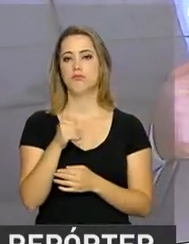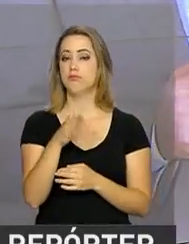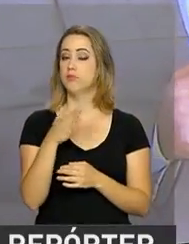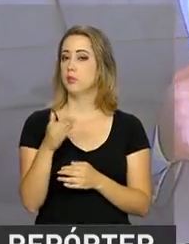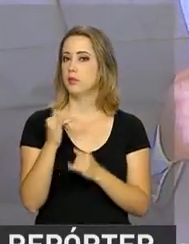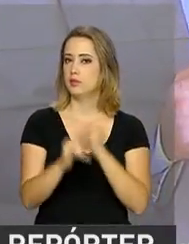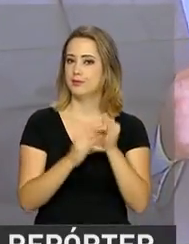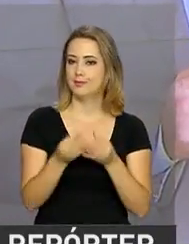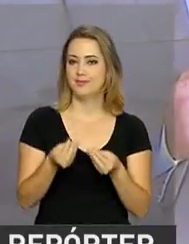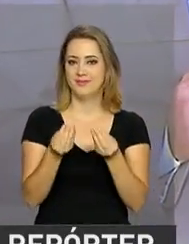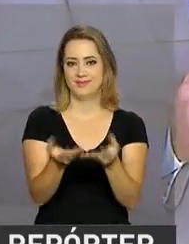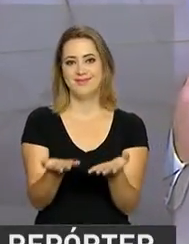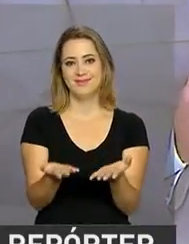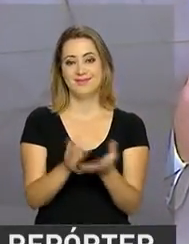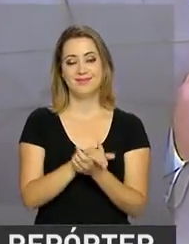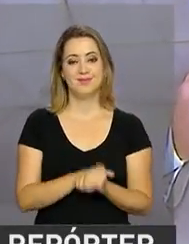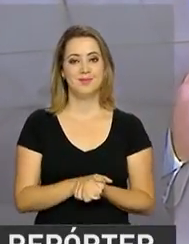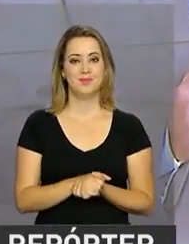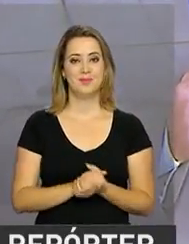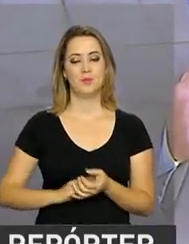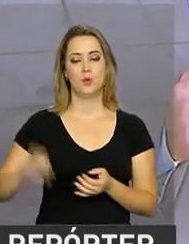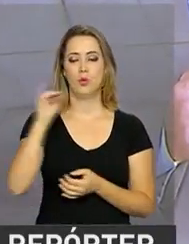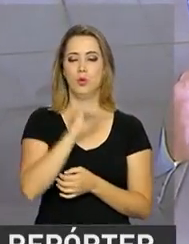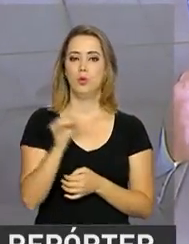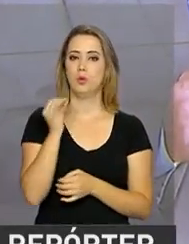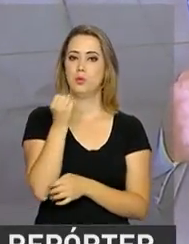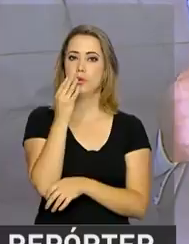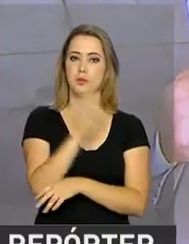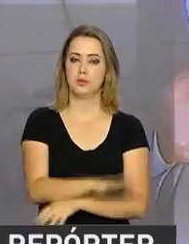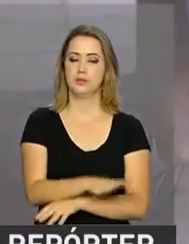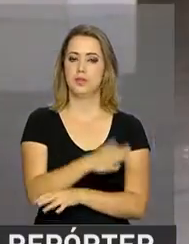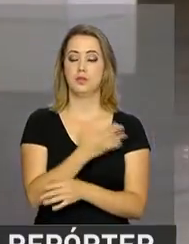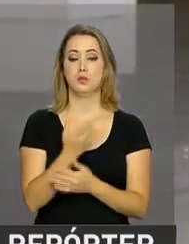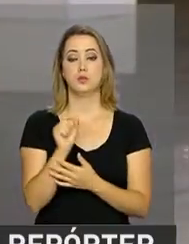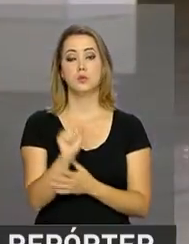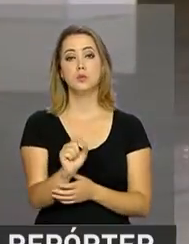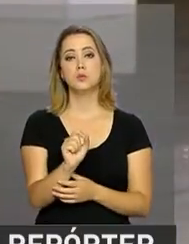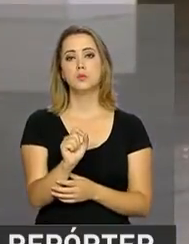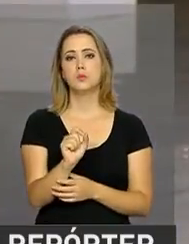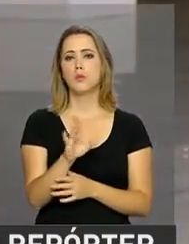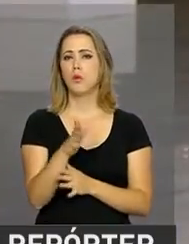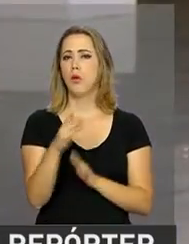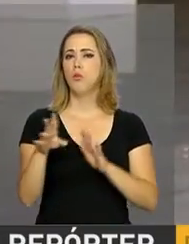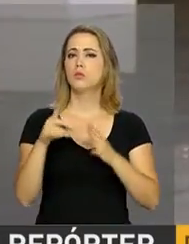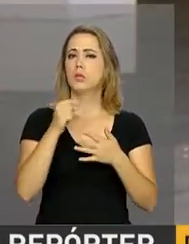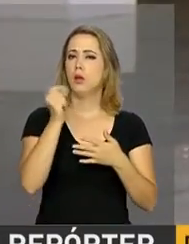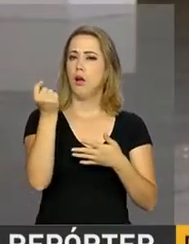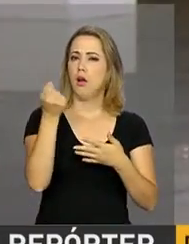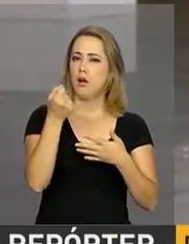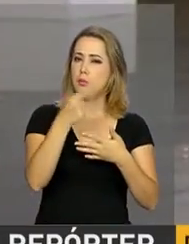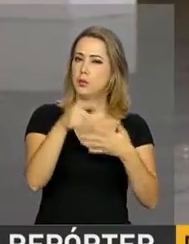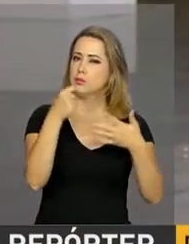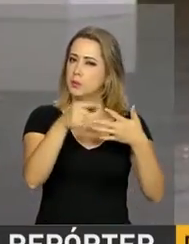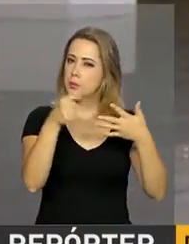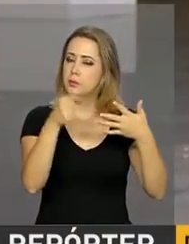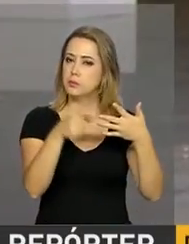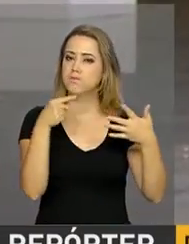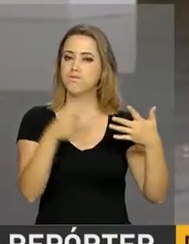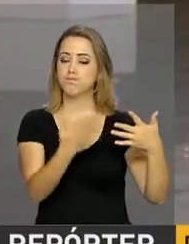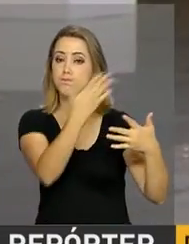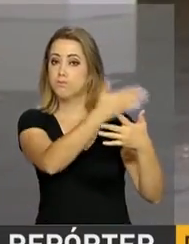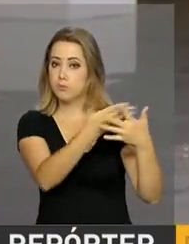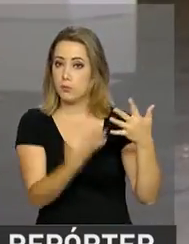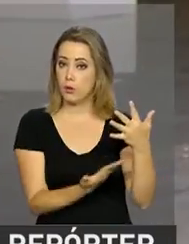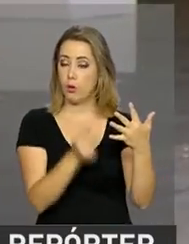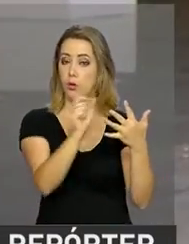para a gente lá paulo boa tarde o ala roberto boa tarde alguns princípios vão nortear a execução do